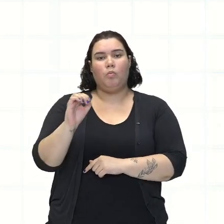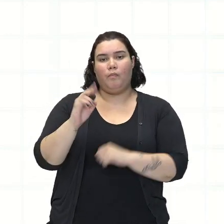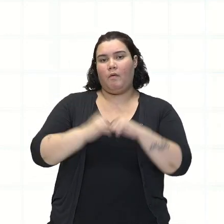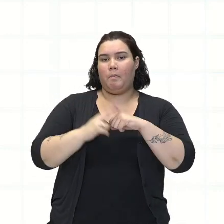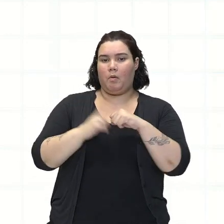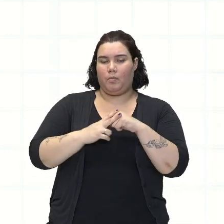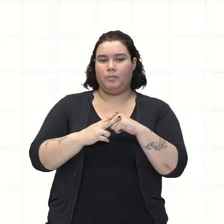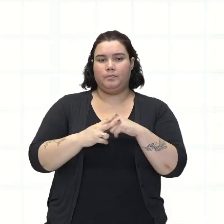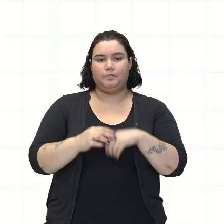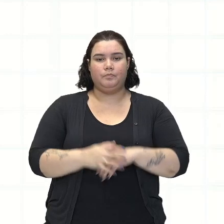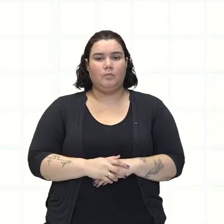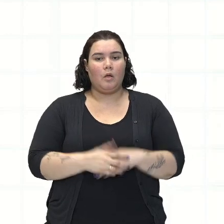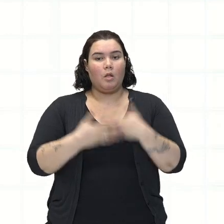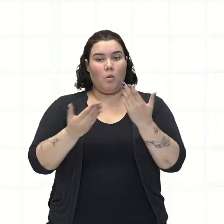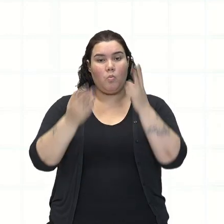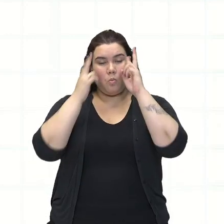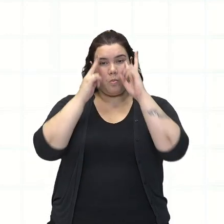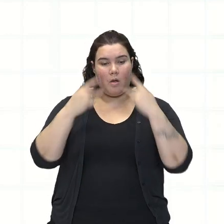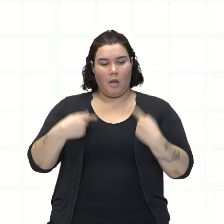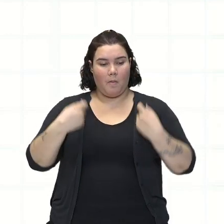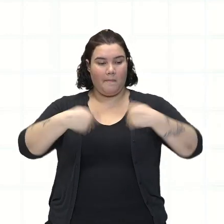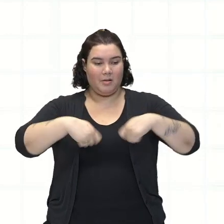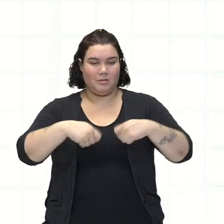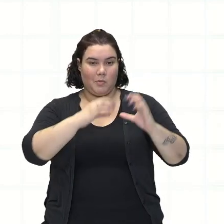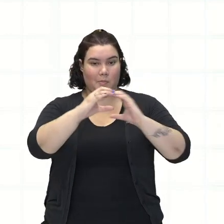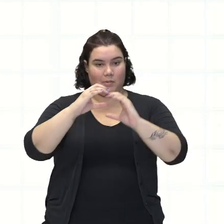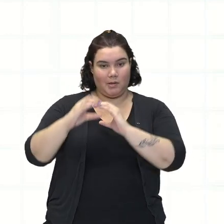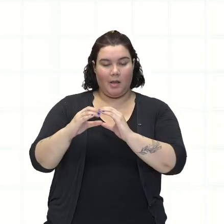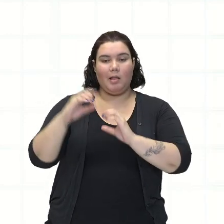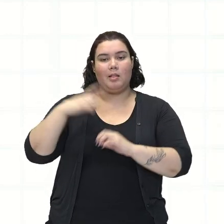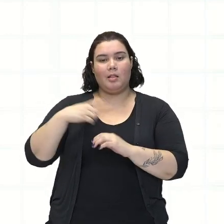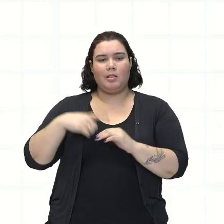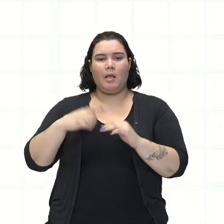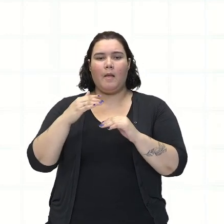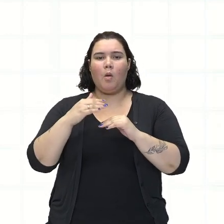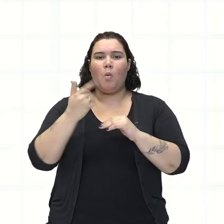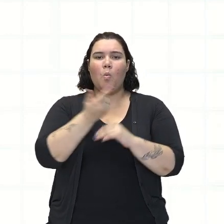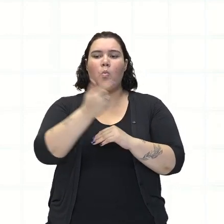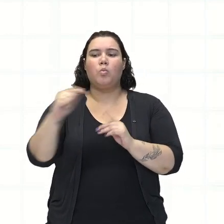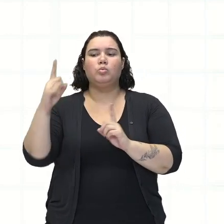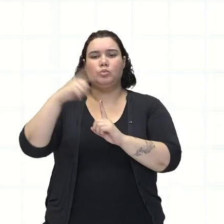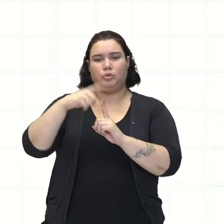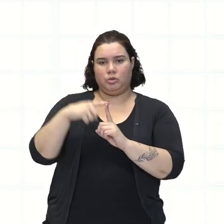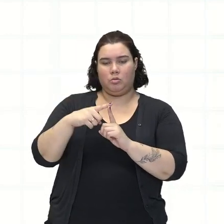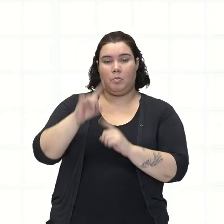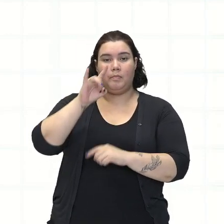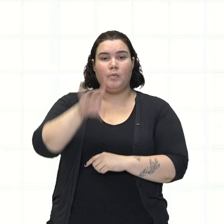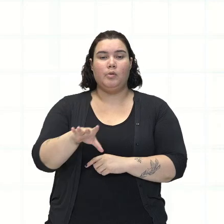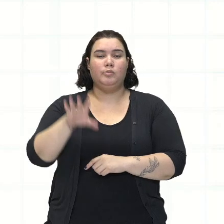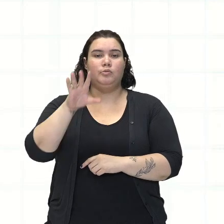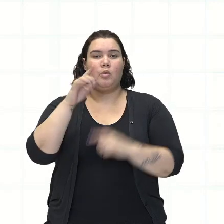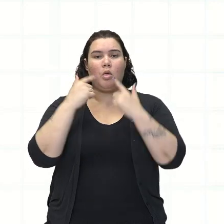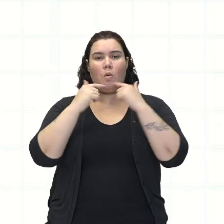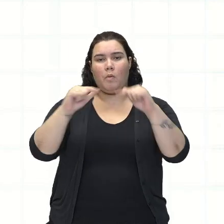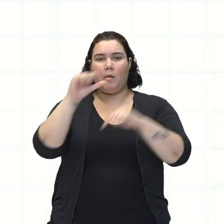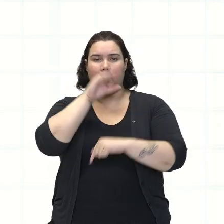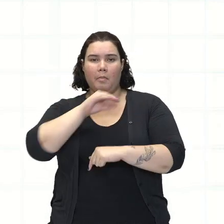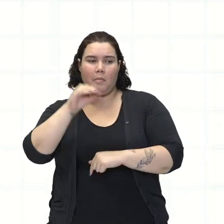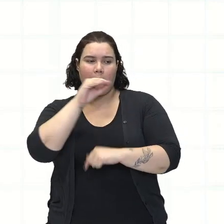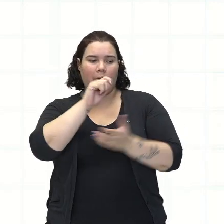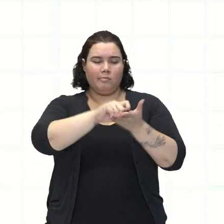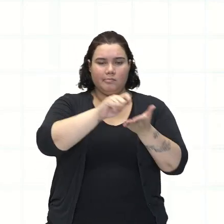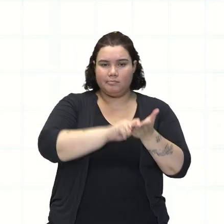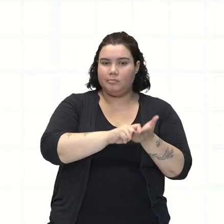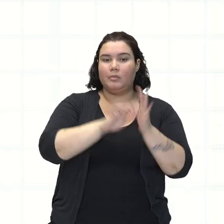fazendo com que se vá além da linguagem oral ou escrita. Essas são as formas clássicas, né? O ser humano vai, se comunica,